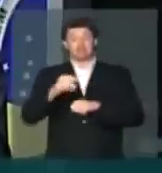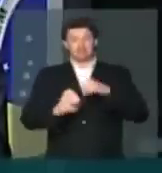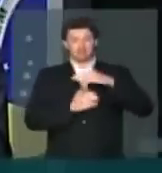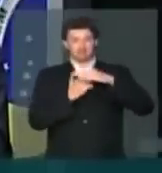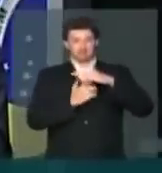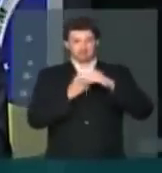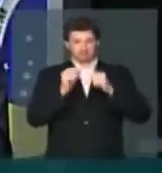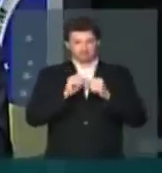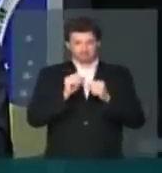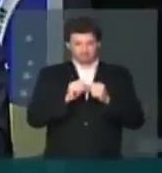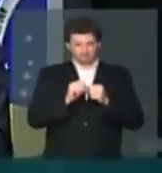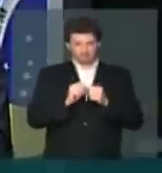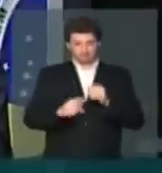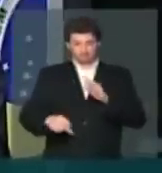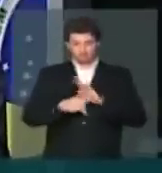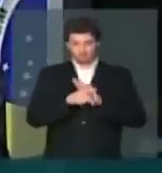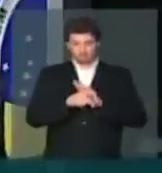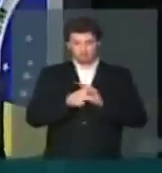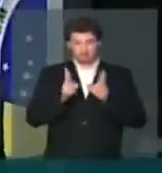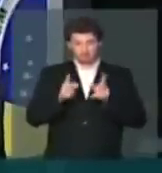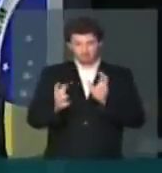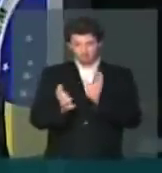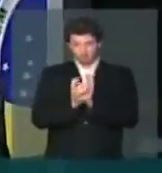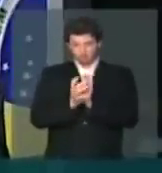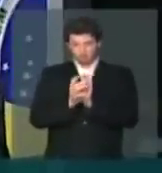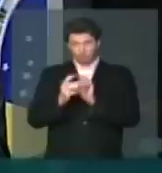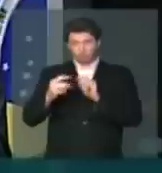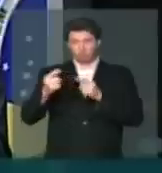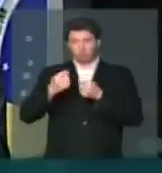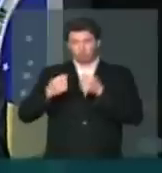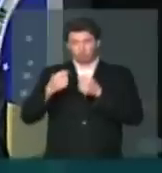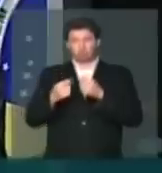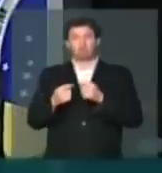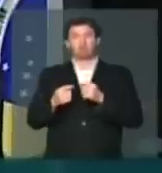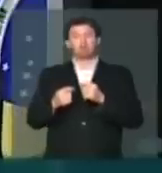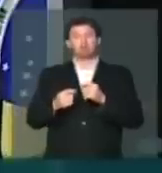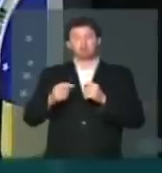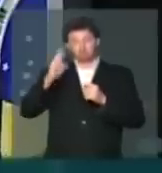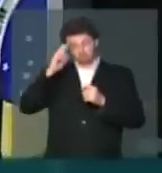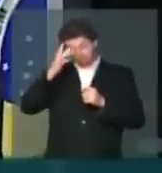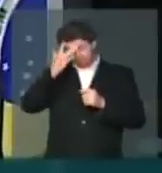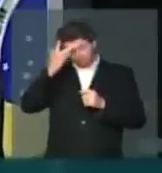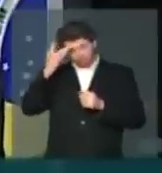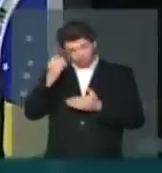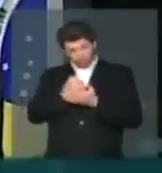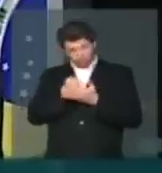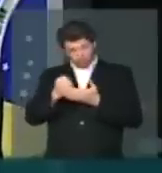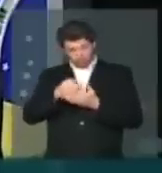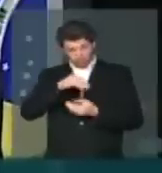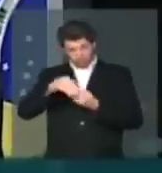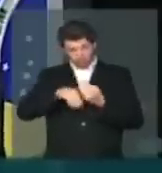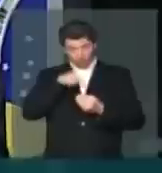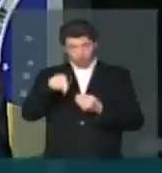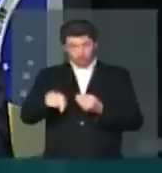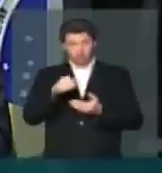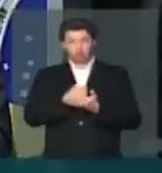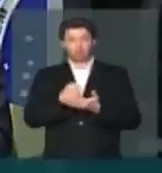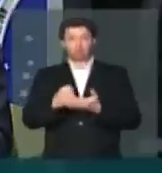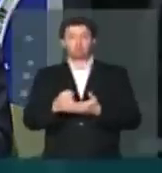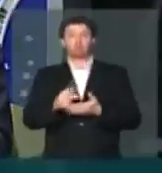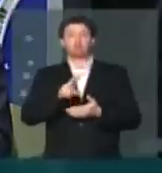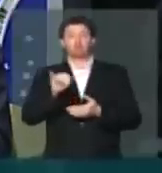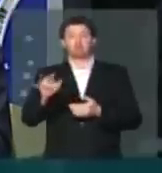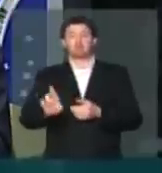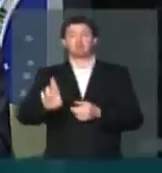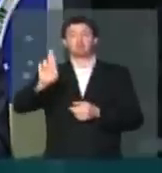empresas que pertençam à mesma categoria econômica, os empregados da contratada envolvidos no contrato